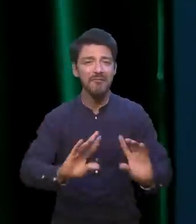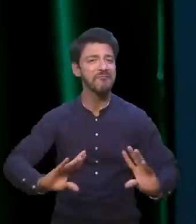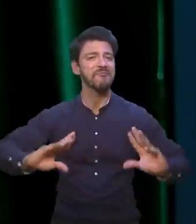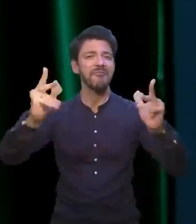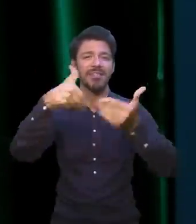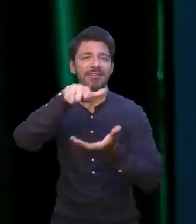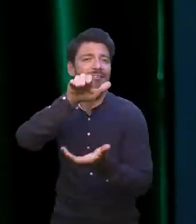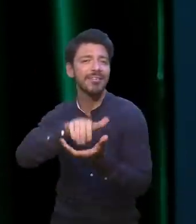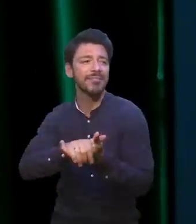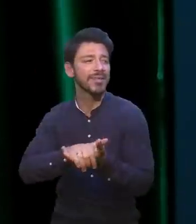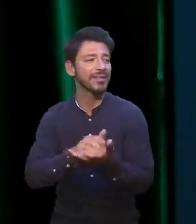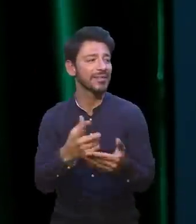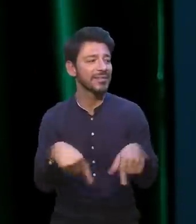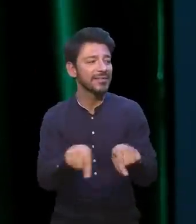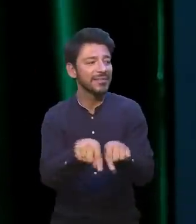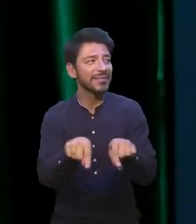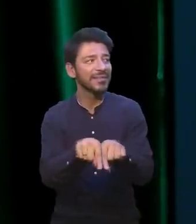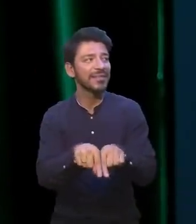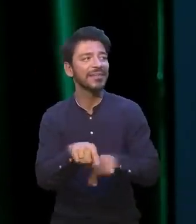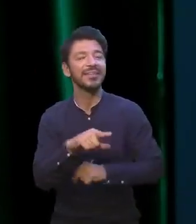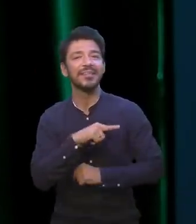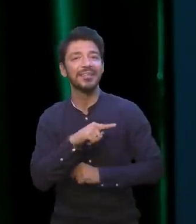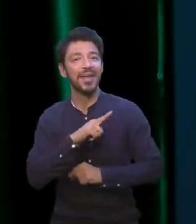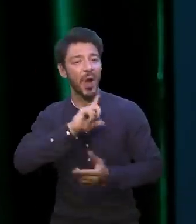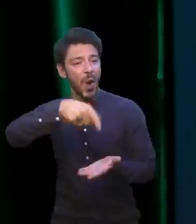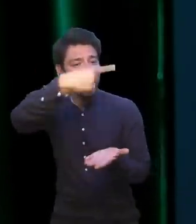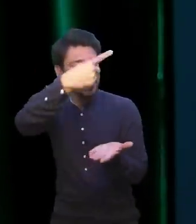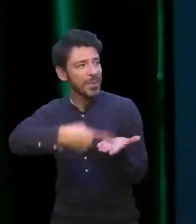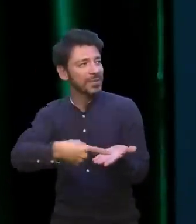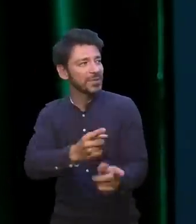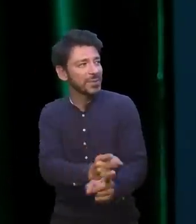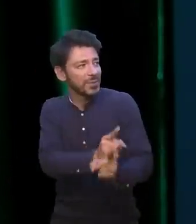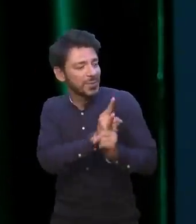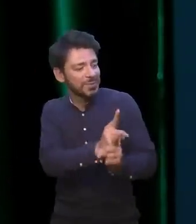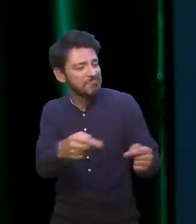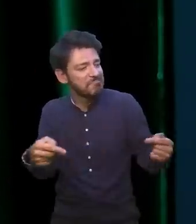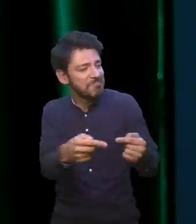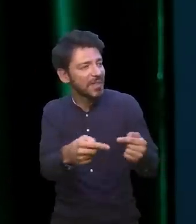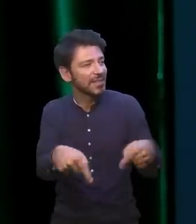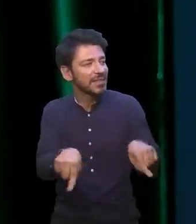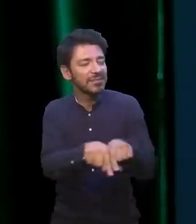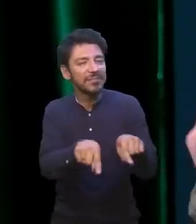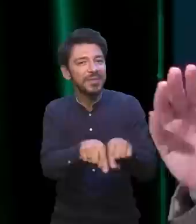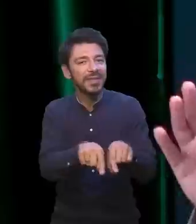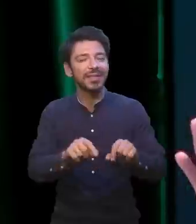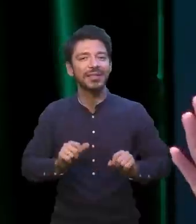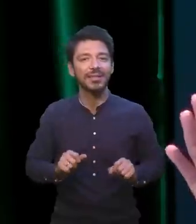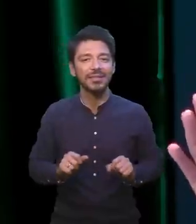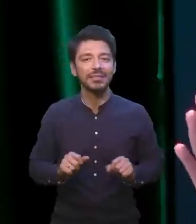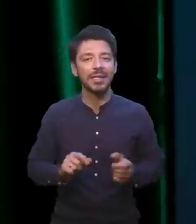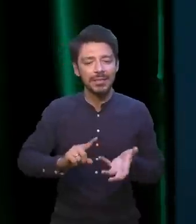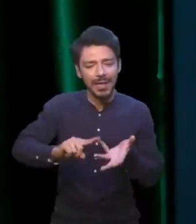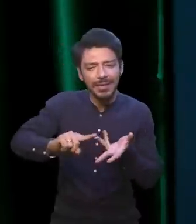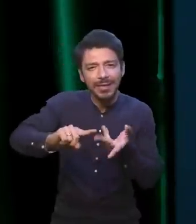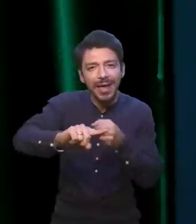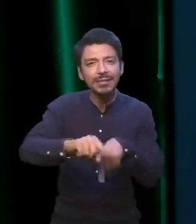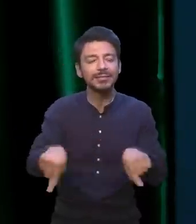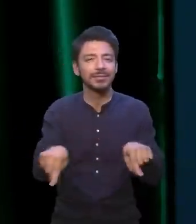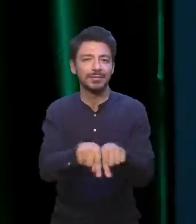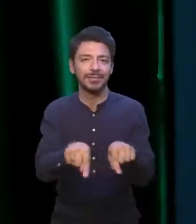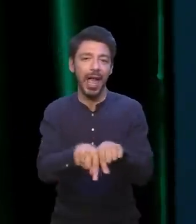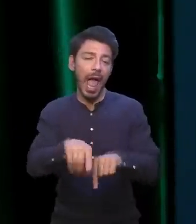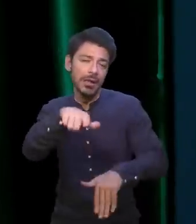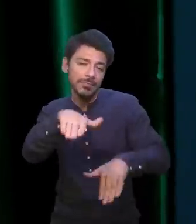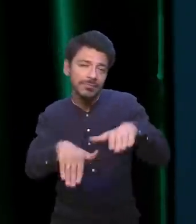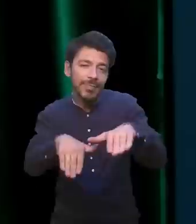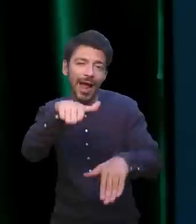é claro que nós vamos manter o compromisso com a doutrina. Não usar da bebida alcoólica, etc. É claro que em alguns momentos